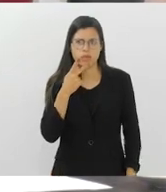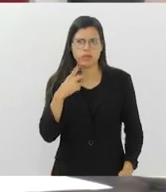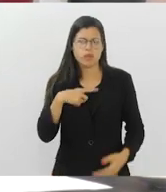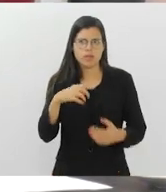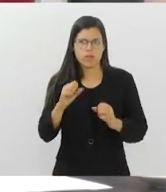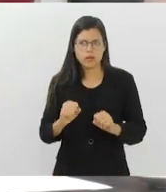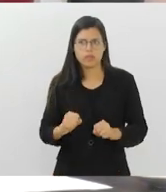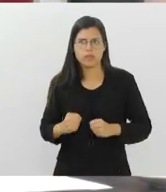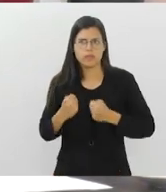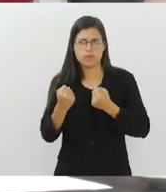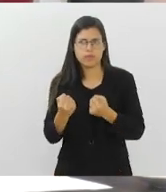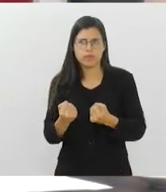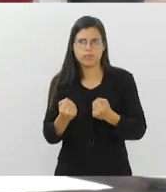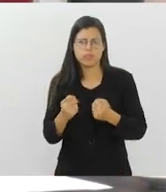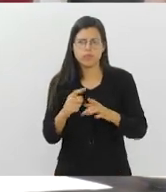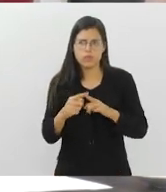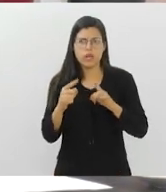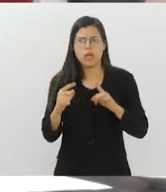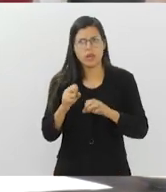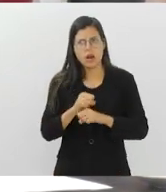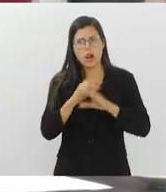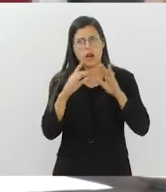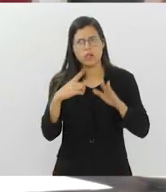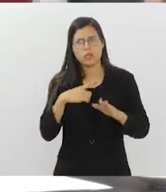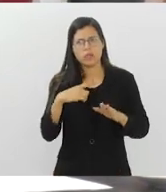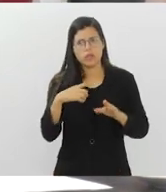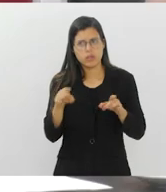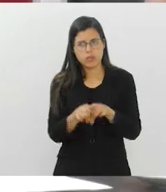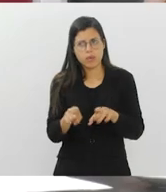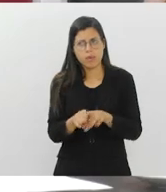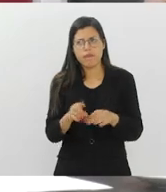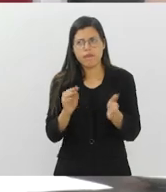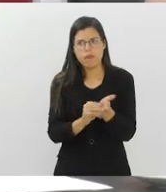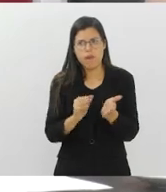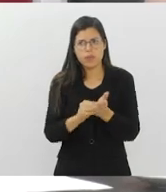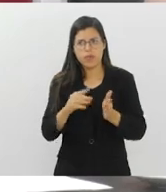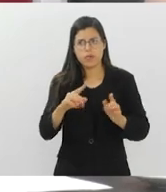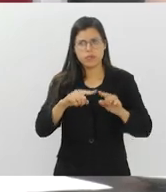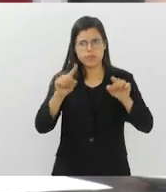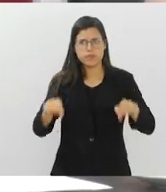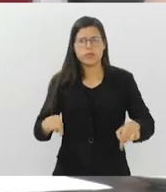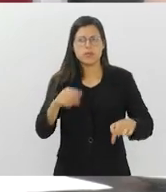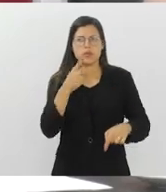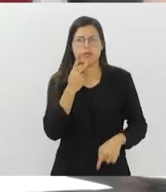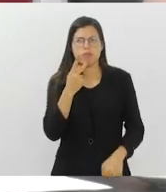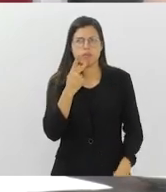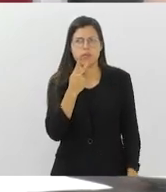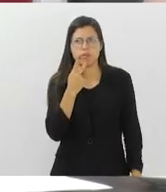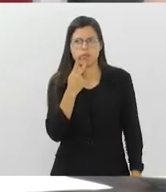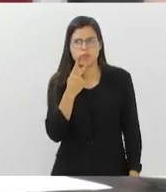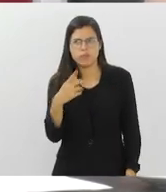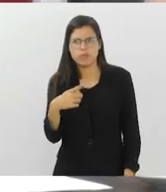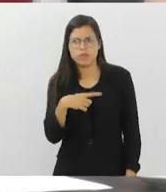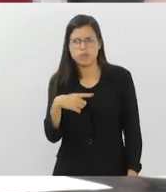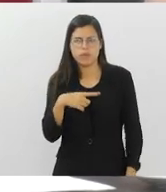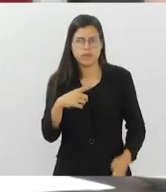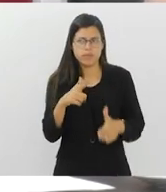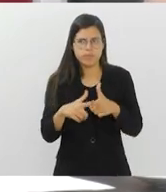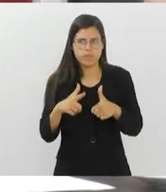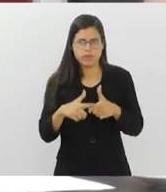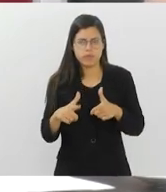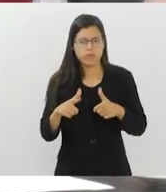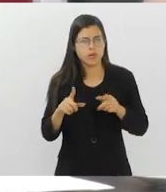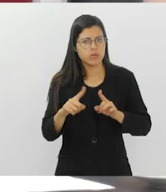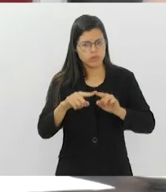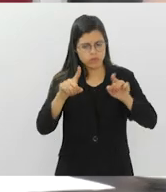esforço, mas é claro que também há um déficit de pessoal, como você mesmo disse, como o senhor mesmo disse, tem lá um problema de pessoal, isso